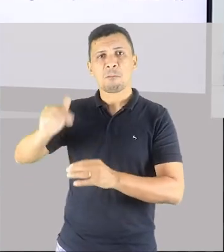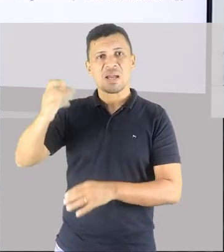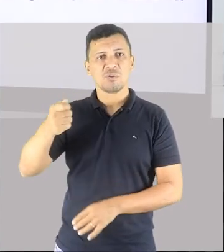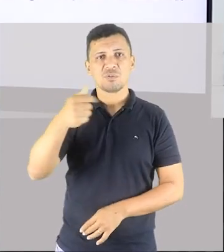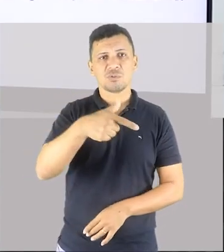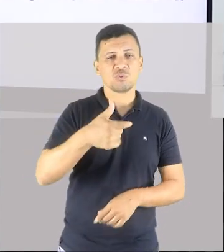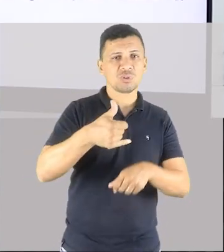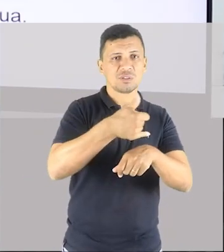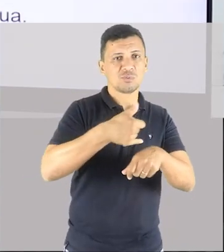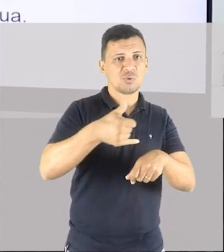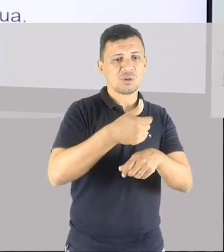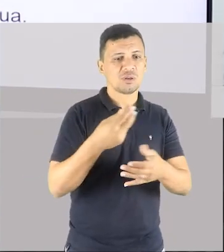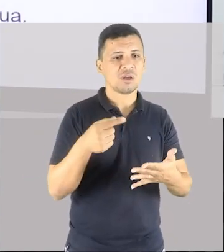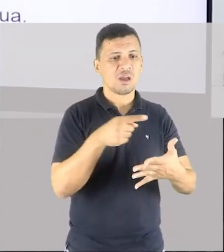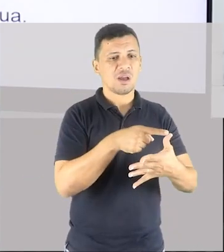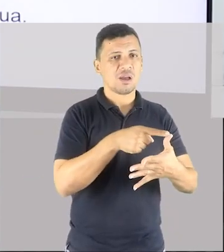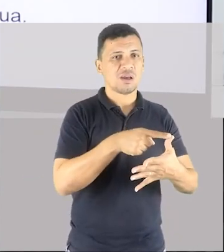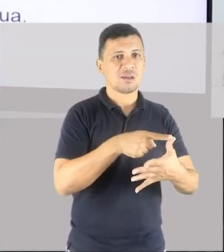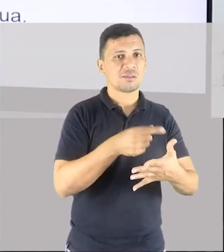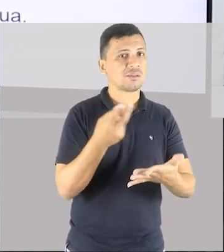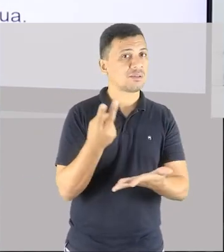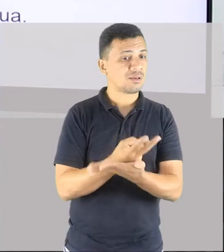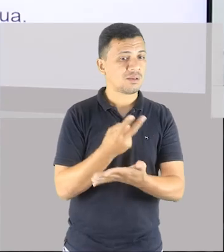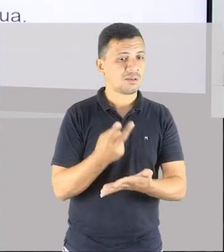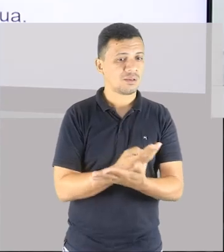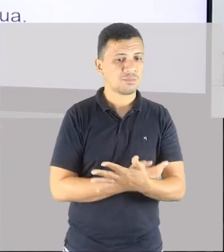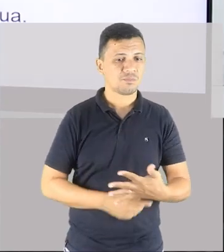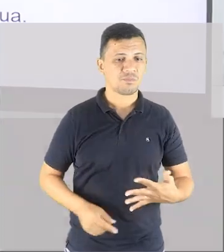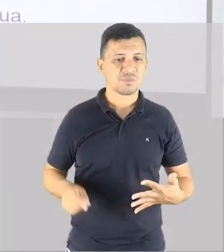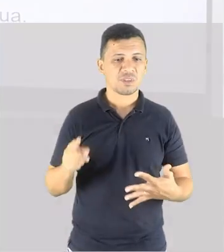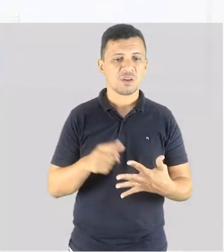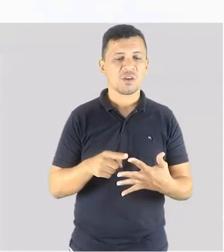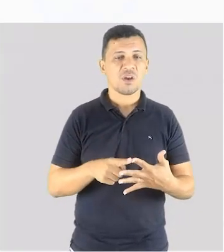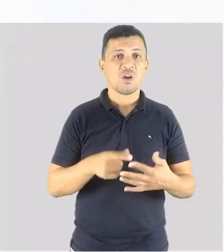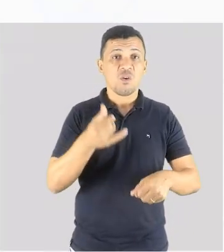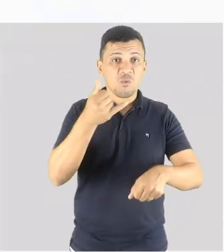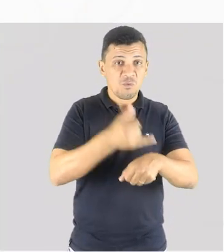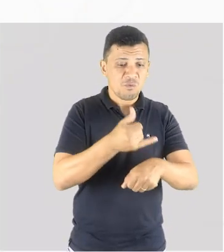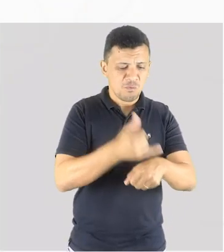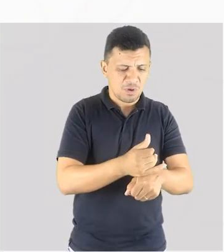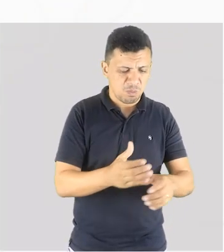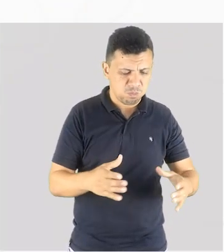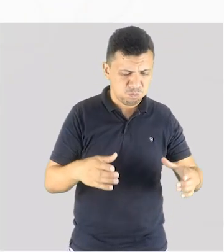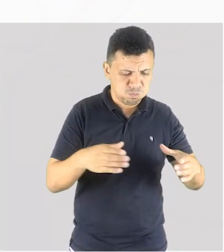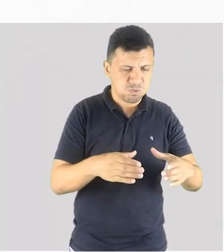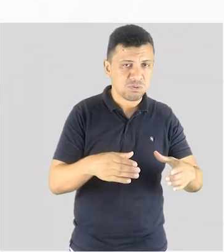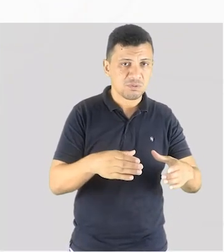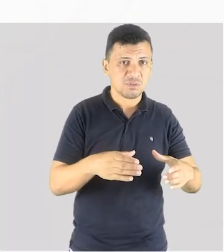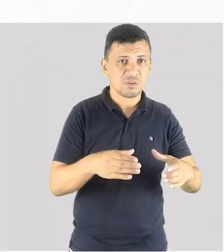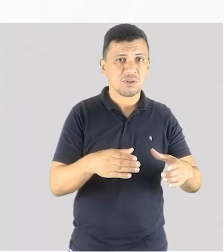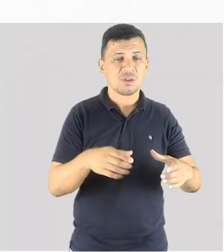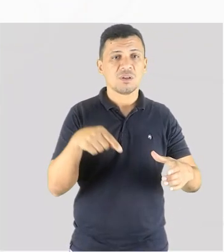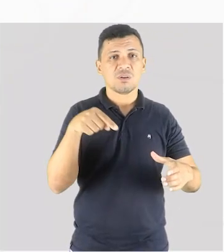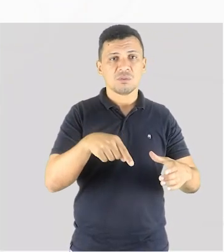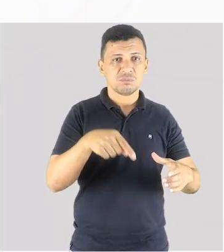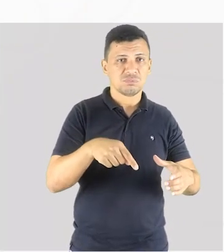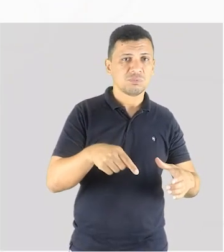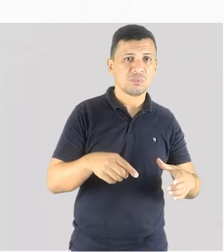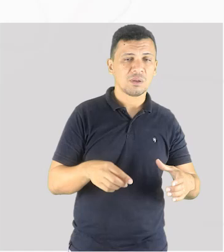óleo. Isso aí está errado. O bloco de ferro flutua no mercúrio, mas não afunda